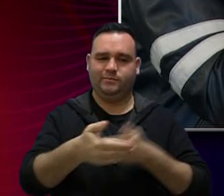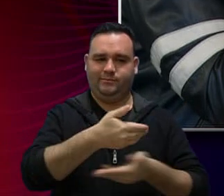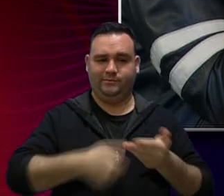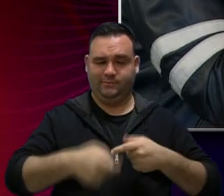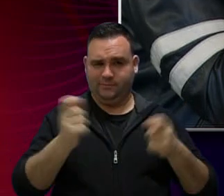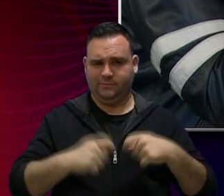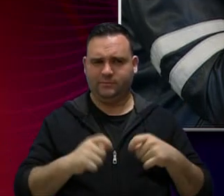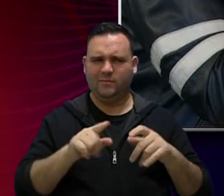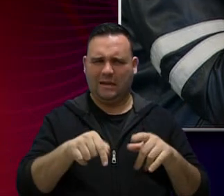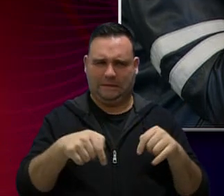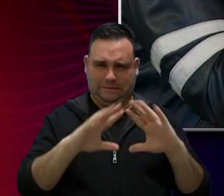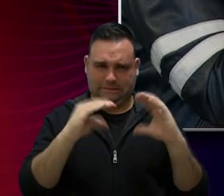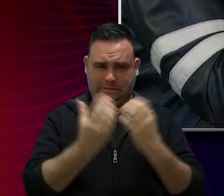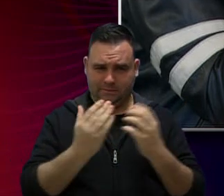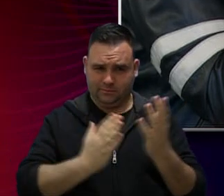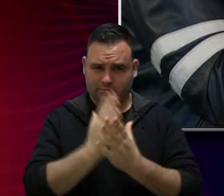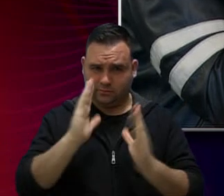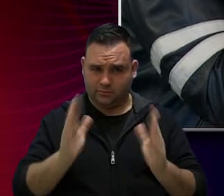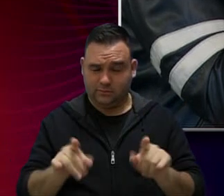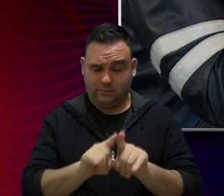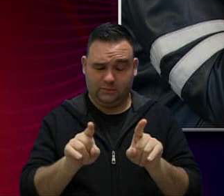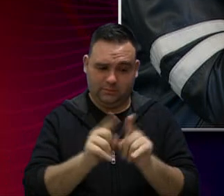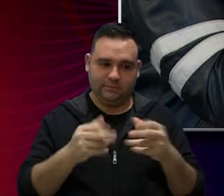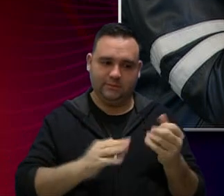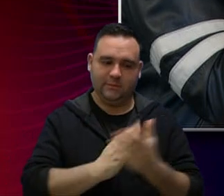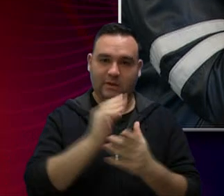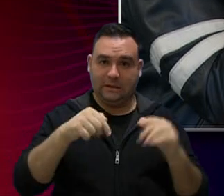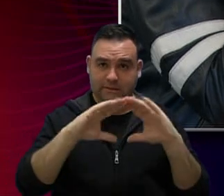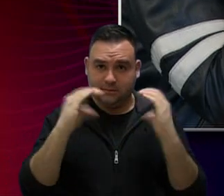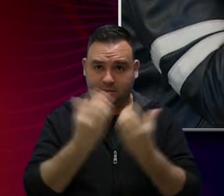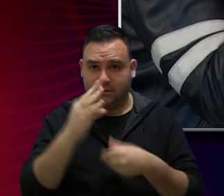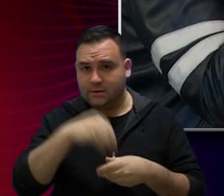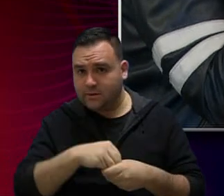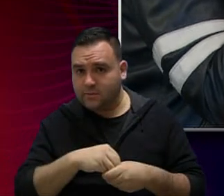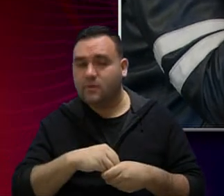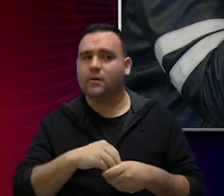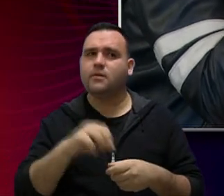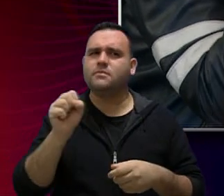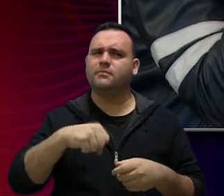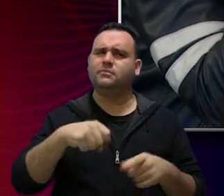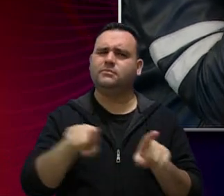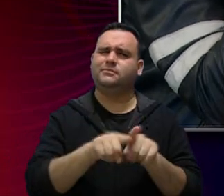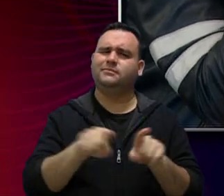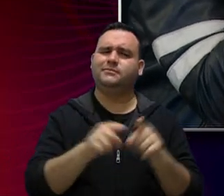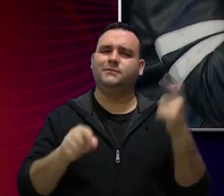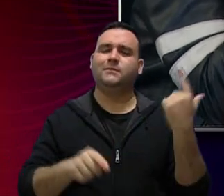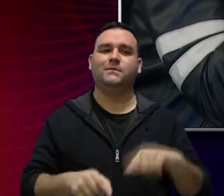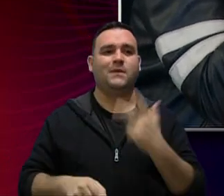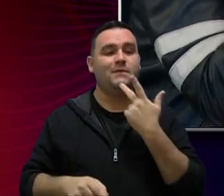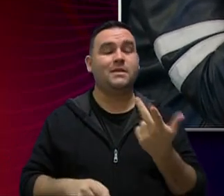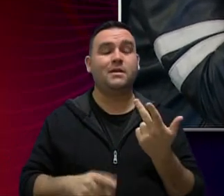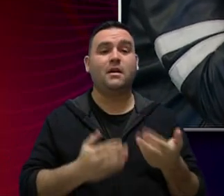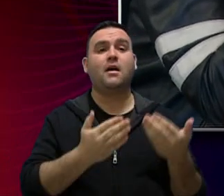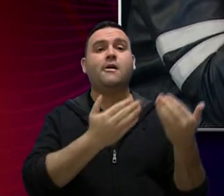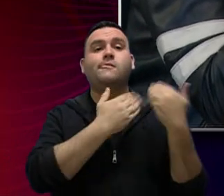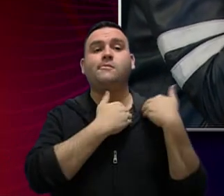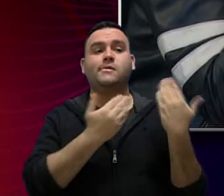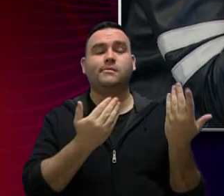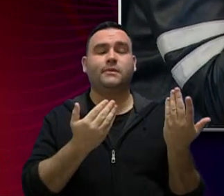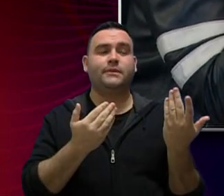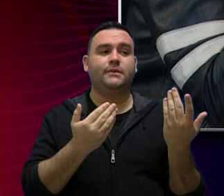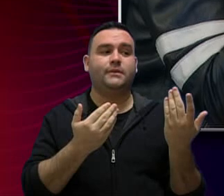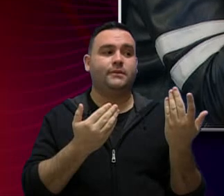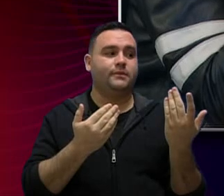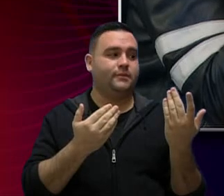exposta pela câmara municipal sim foi aprovado na câmara municipal mais uma vez eu quero falar que a responsabilidade